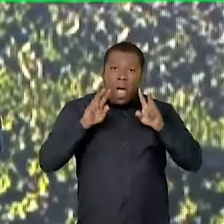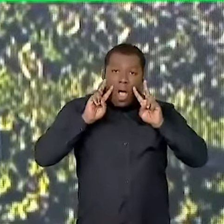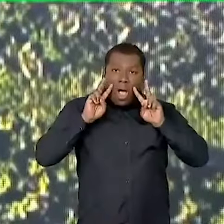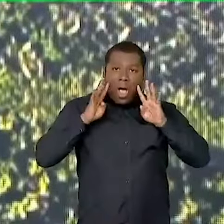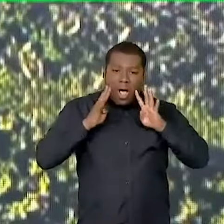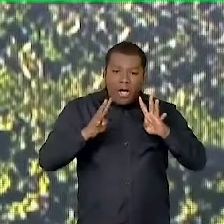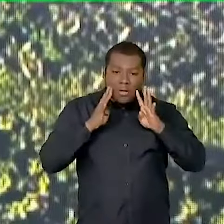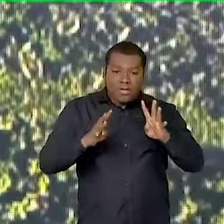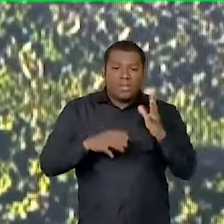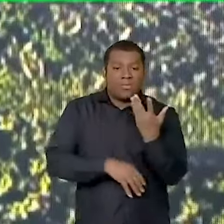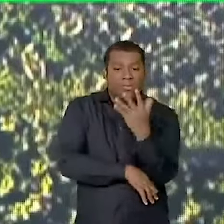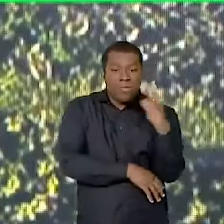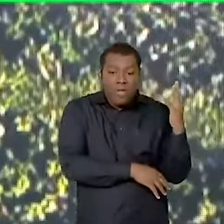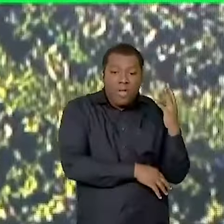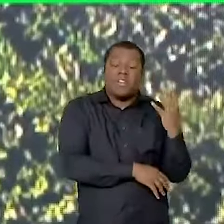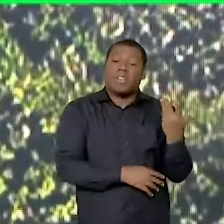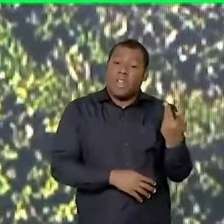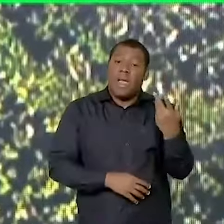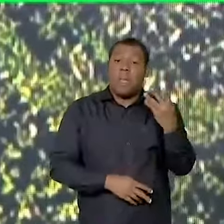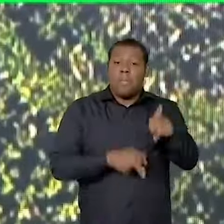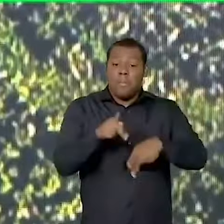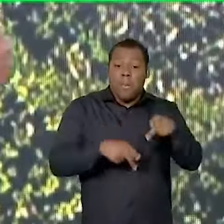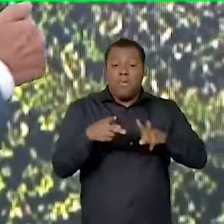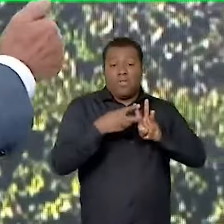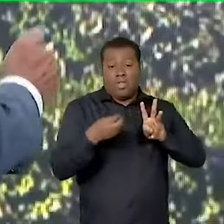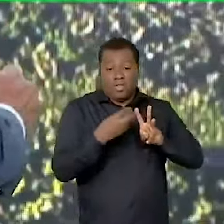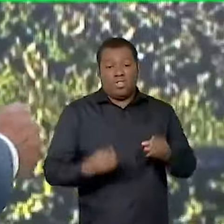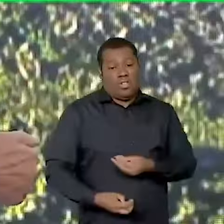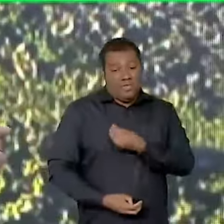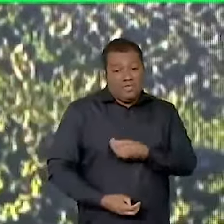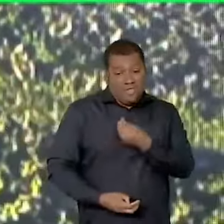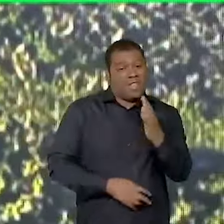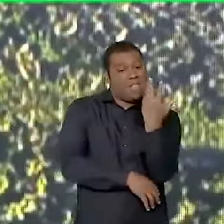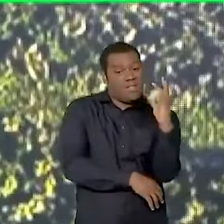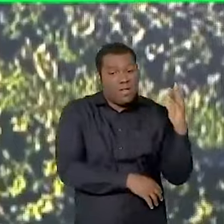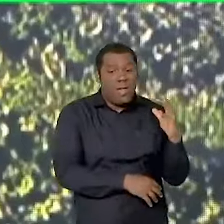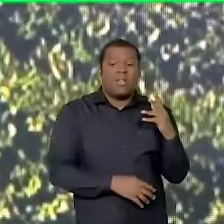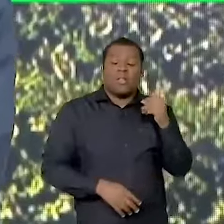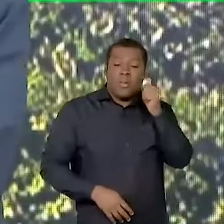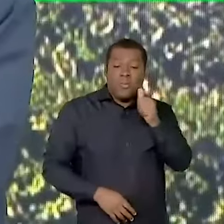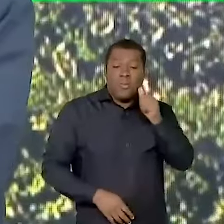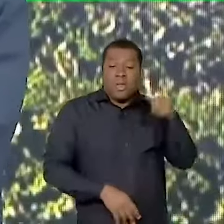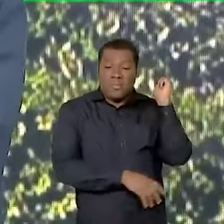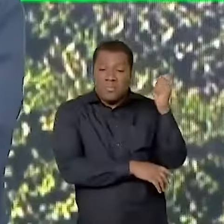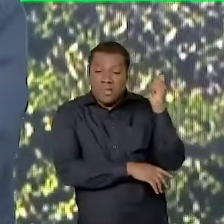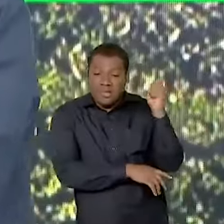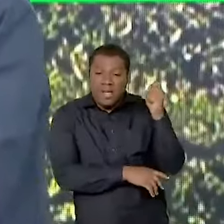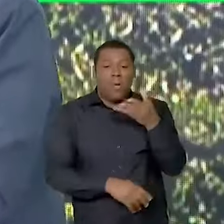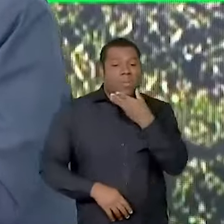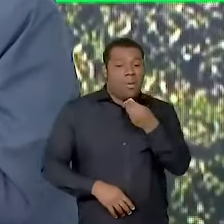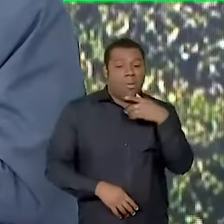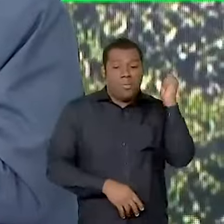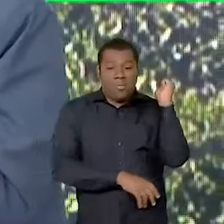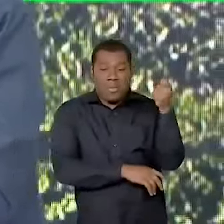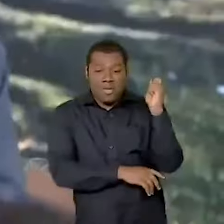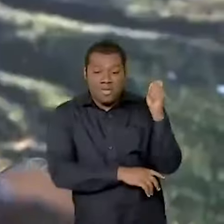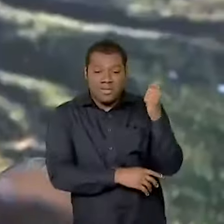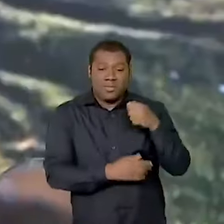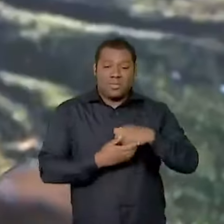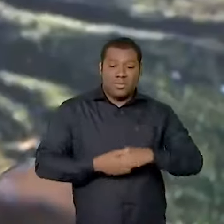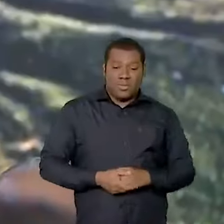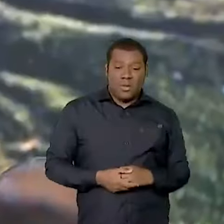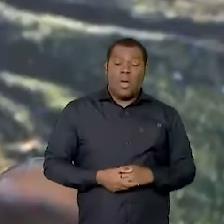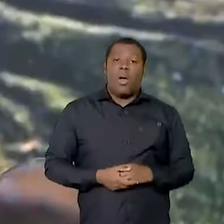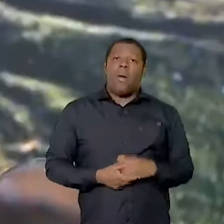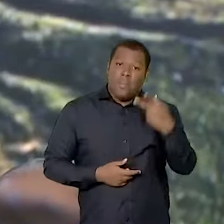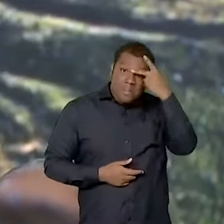aqui mora um índio, que aqui mora uma pescadora, que aqui mora um pescador, que aqui mora um pequeno